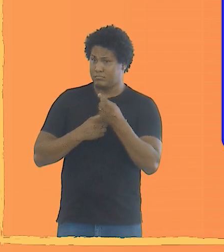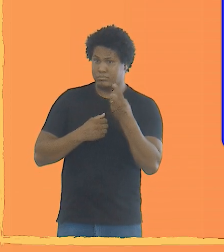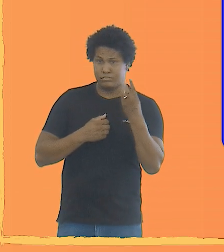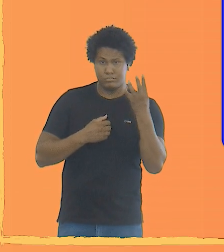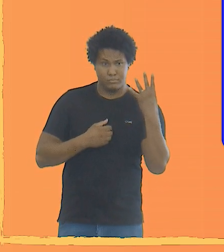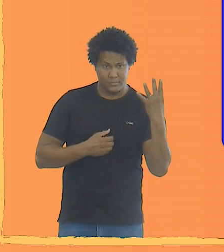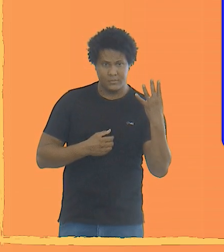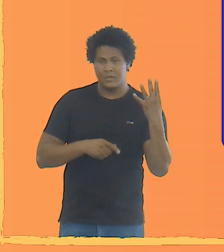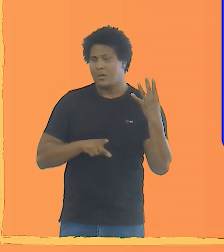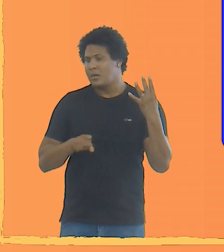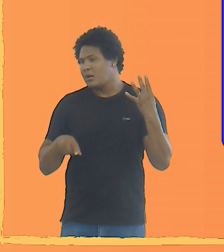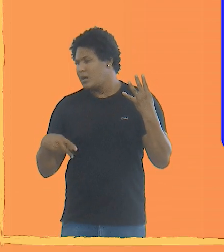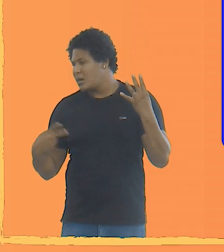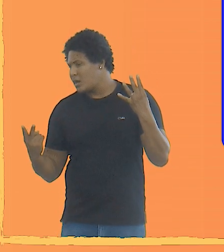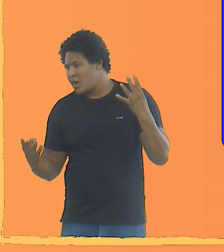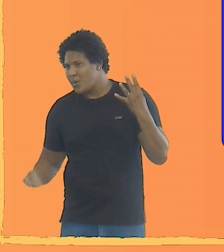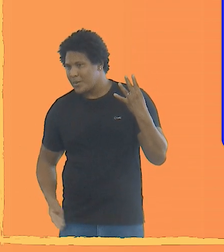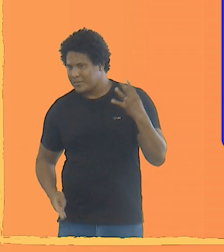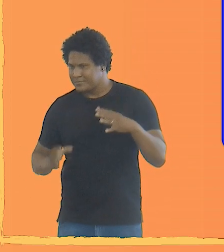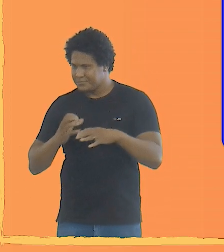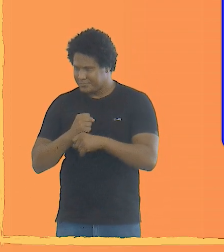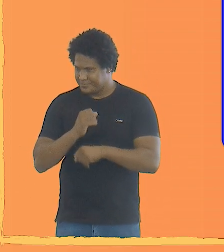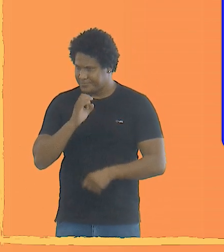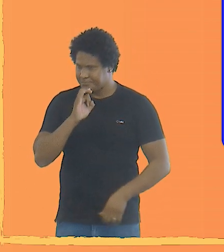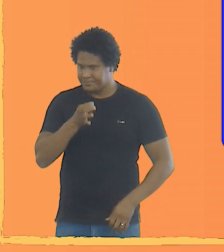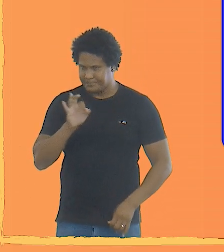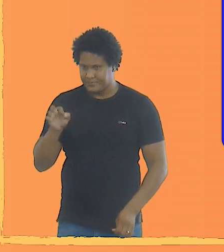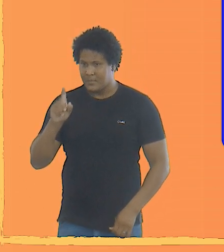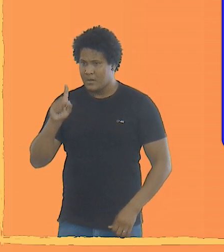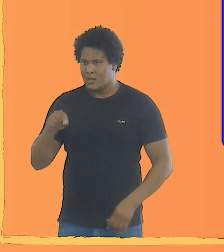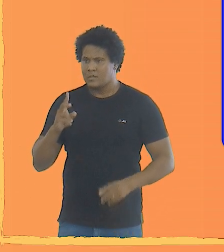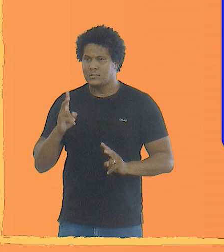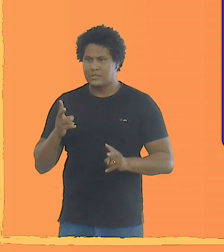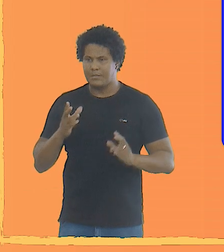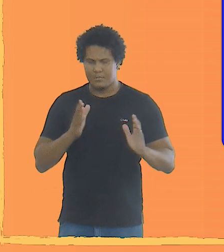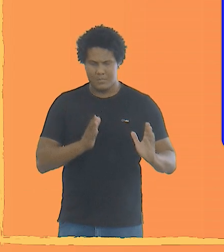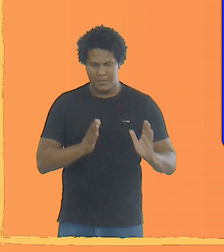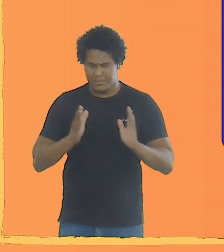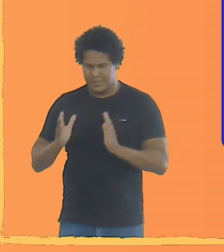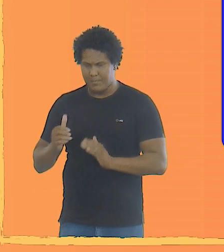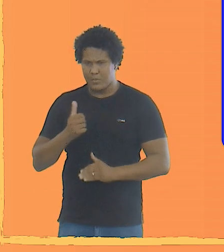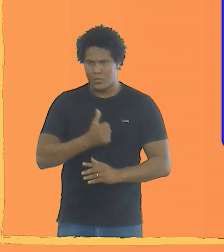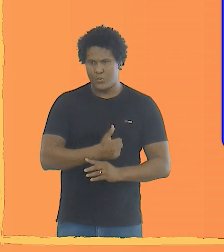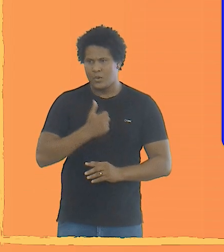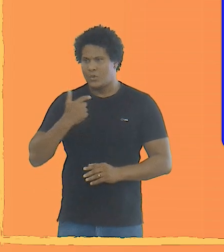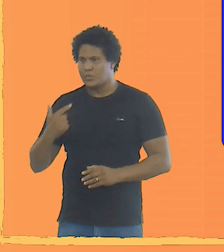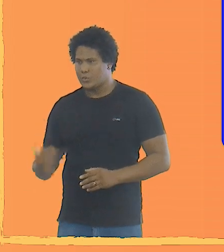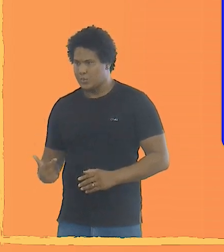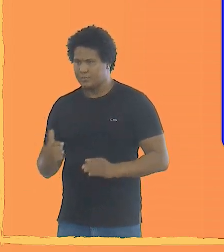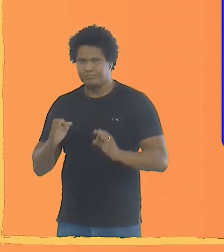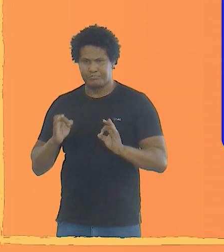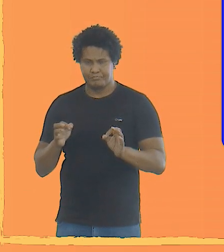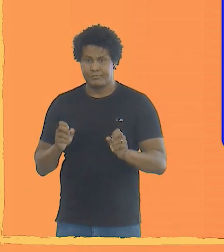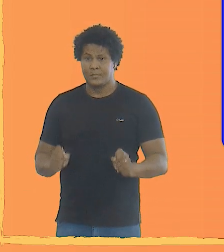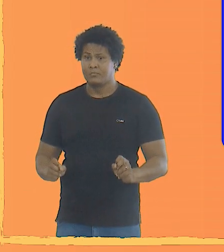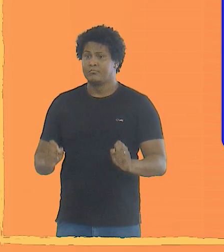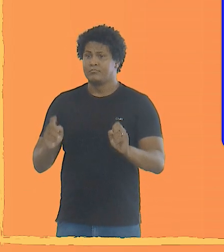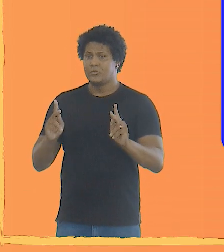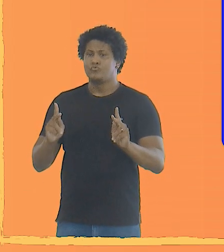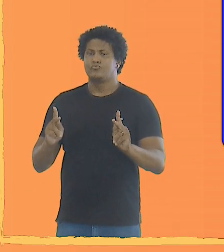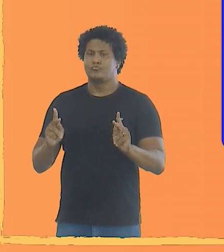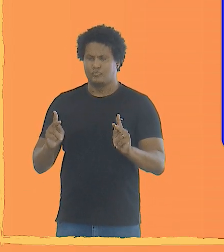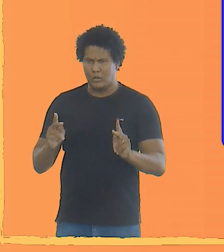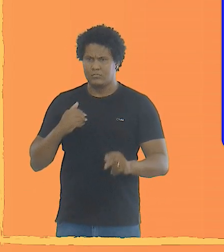contrário, tanto faz. Mas são 2 etapas. Determinar a quantidade de calças e determinar a quantidade de camisas. Depois que você determinou